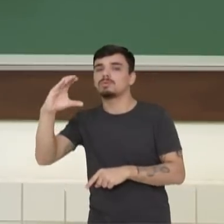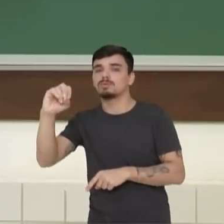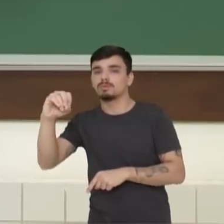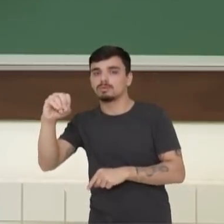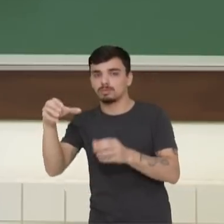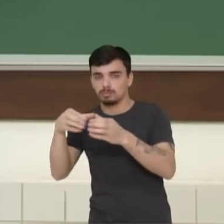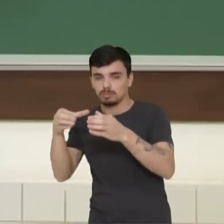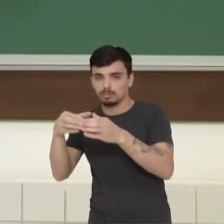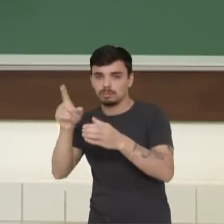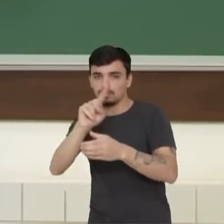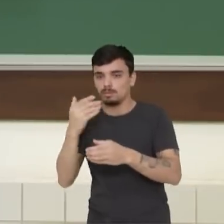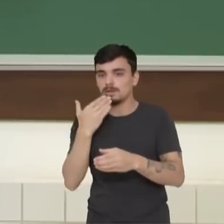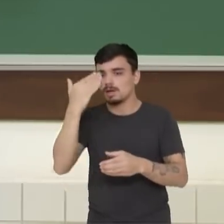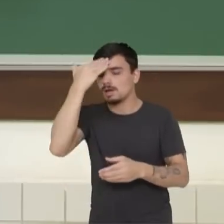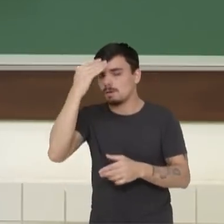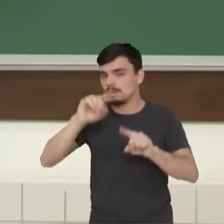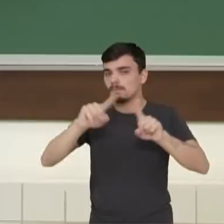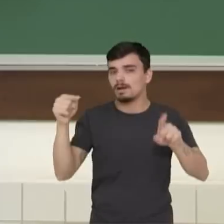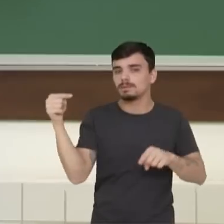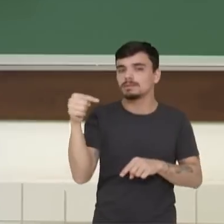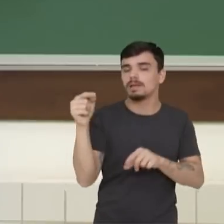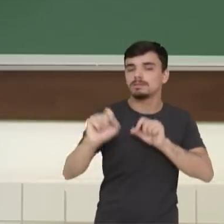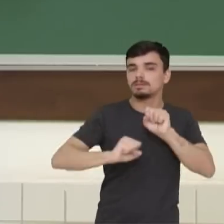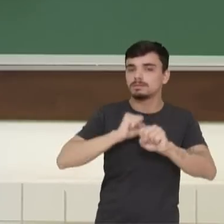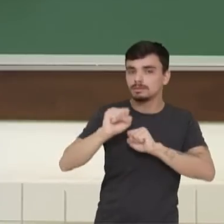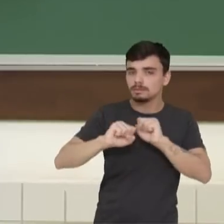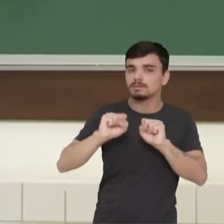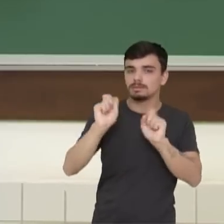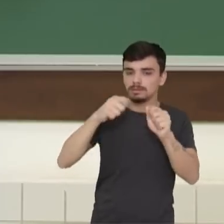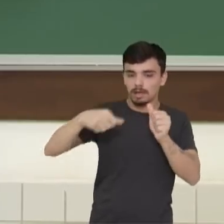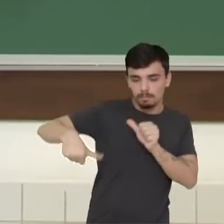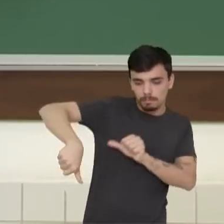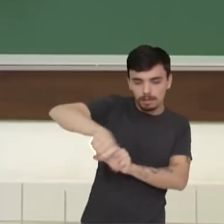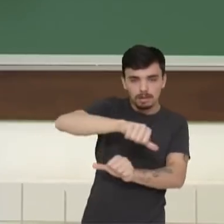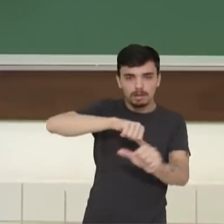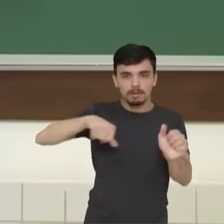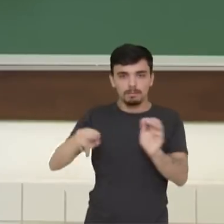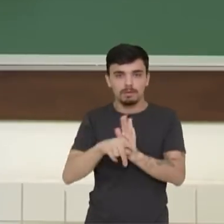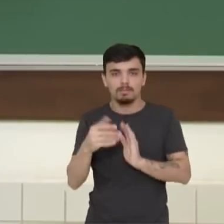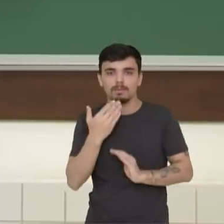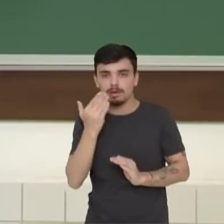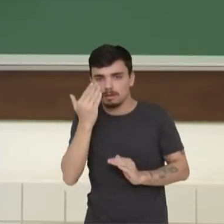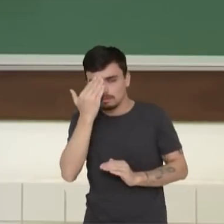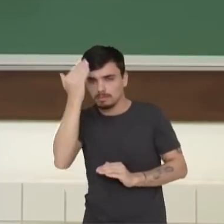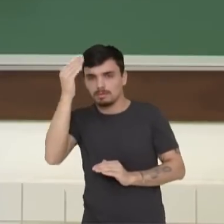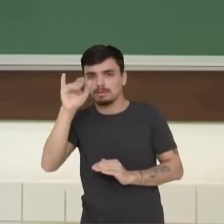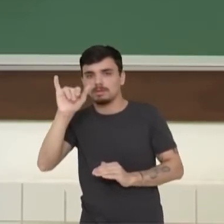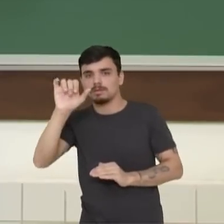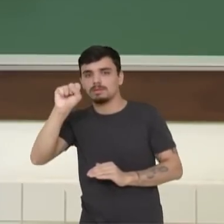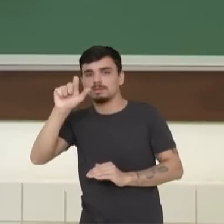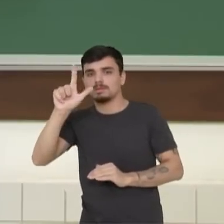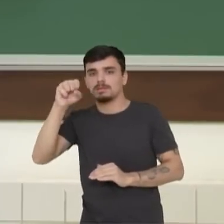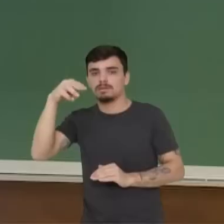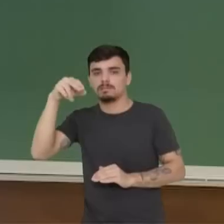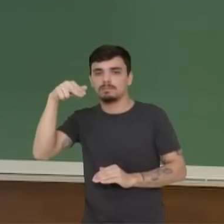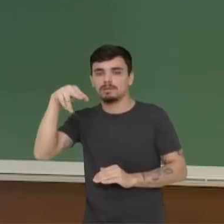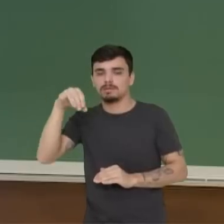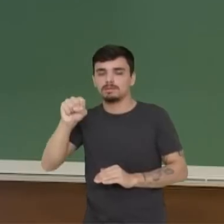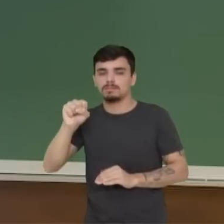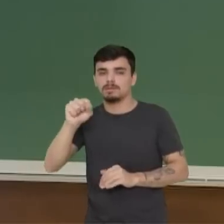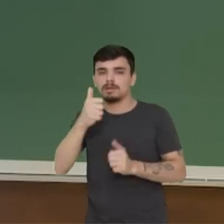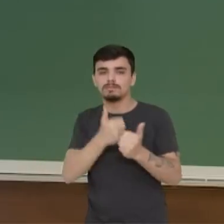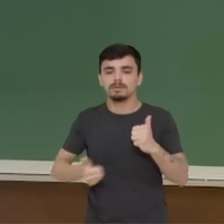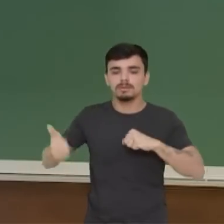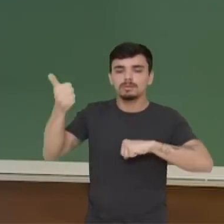eles não são árabes, mas eles se converteram ao islamismo e se tornaram muçulmanos. Eles vão